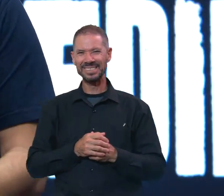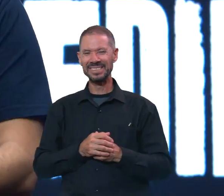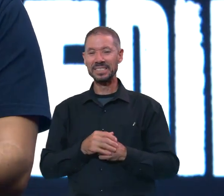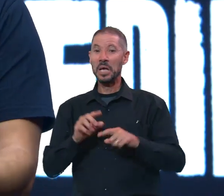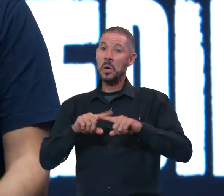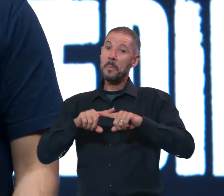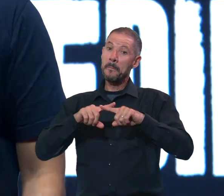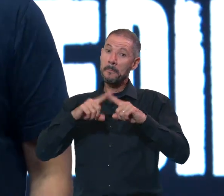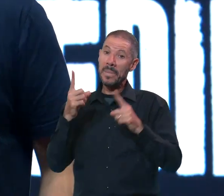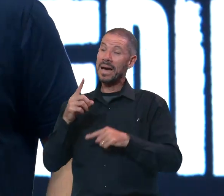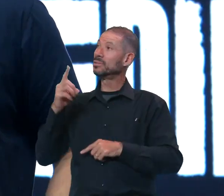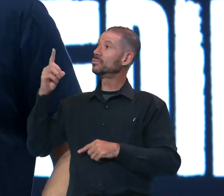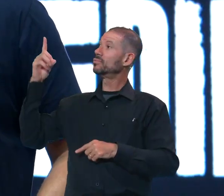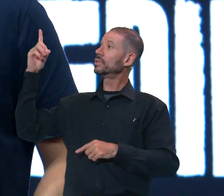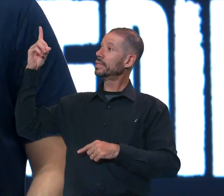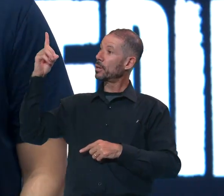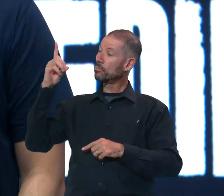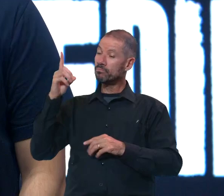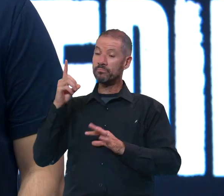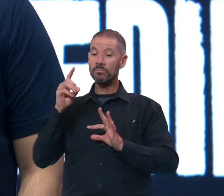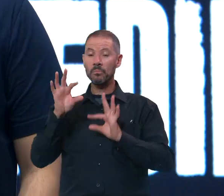Mas fui eu que te fiz assim.